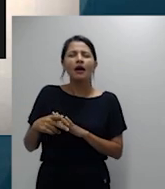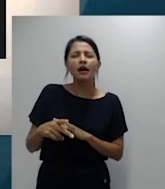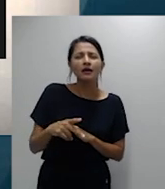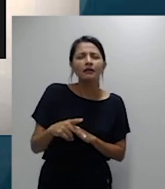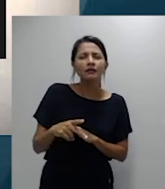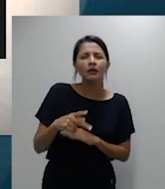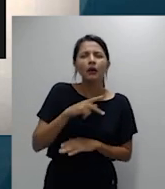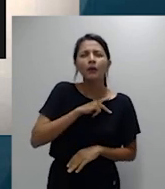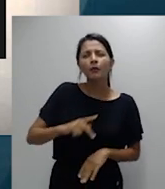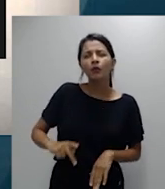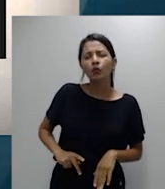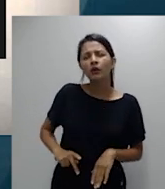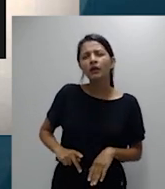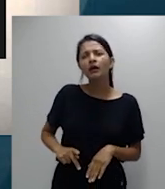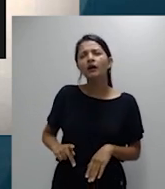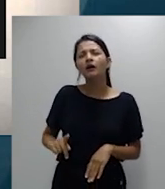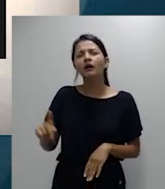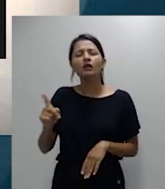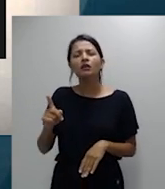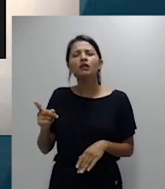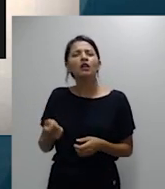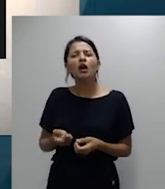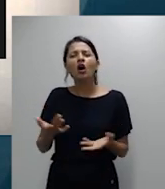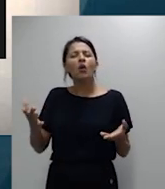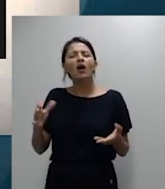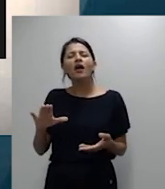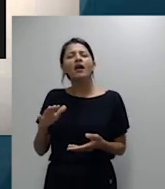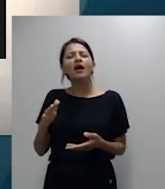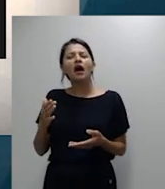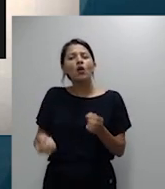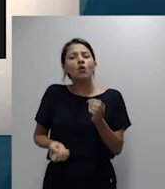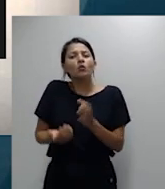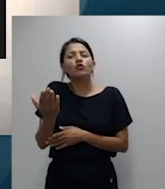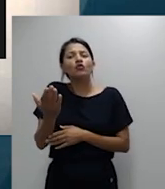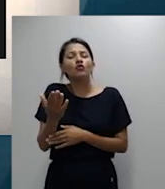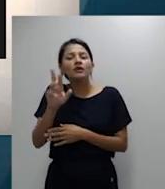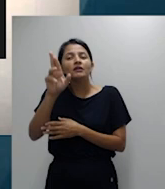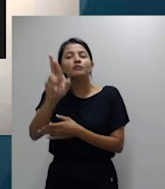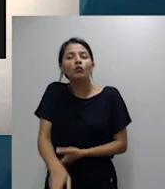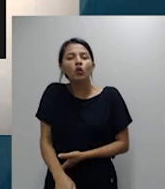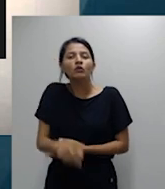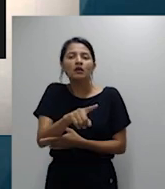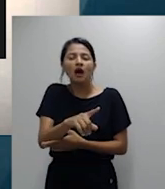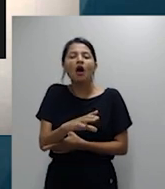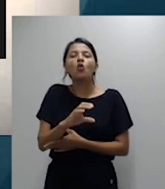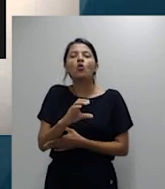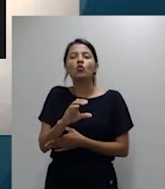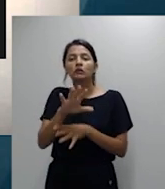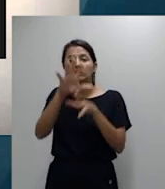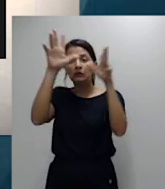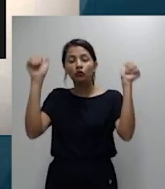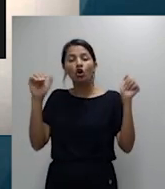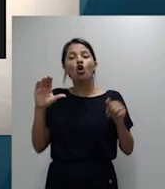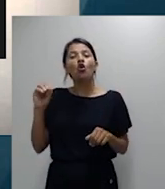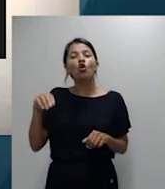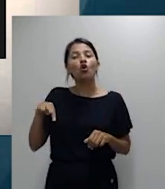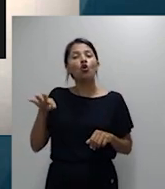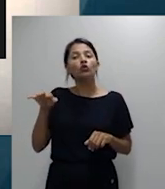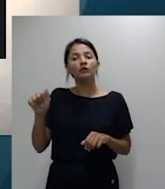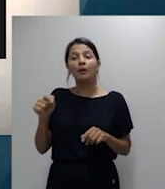não não não não produz efeito em relação ao acordo com os amigos